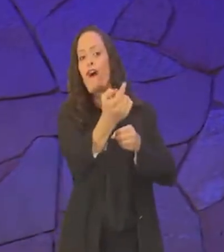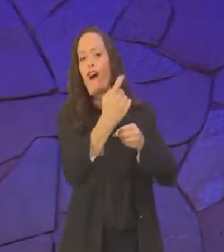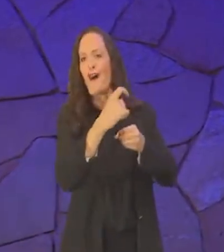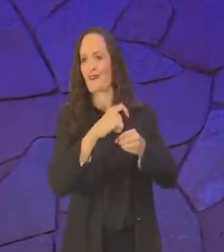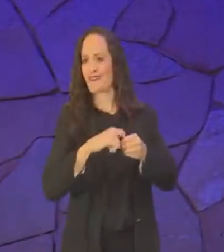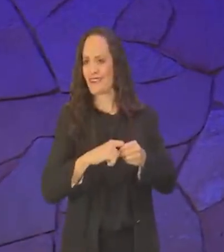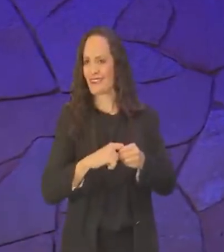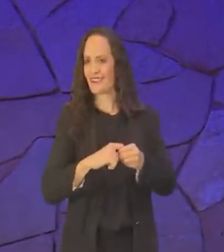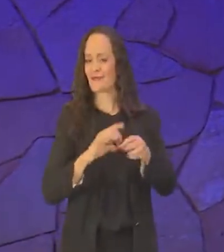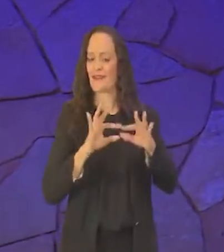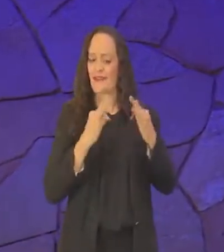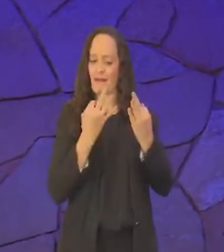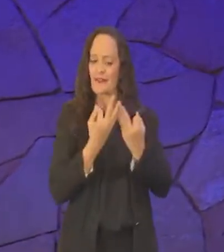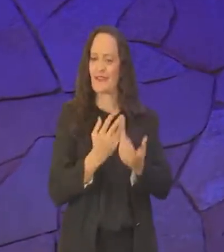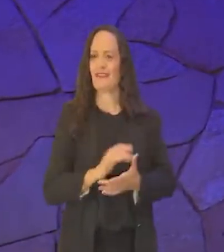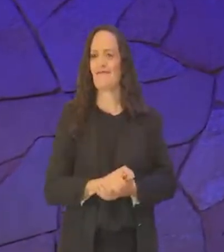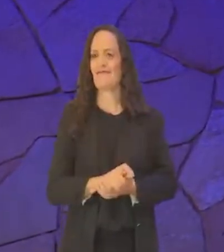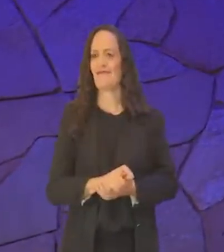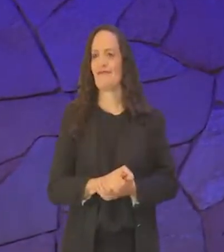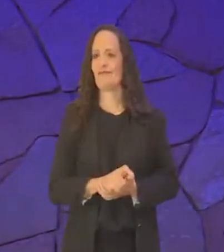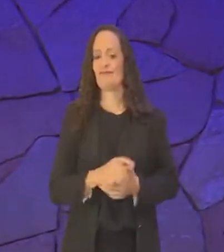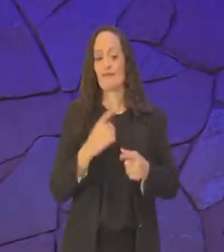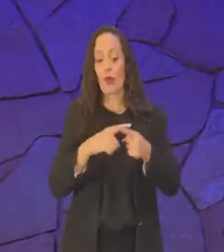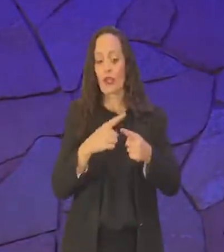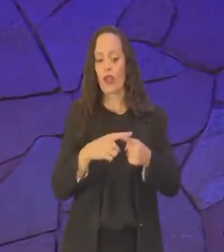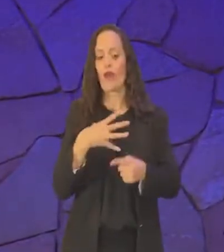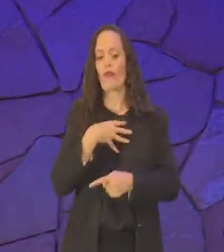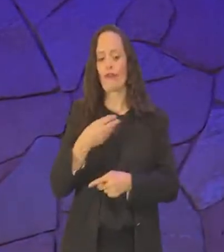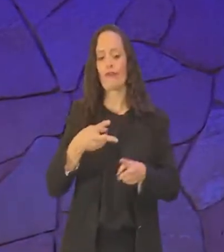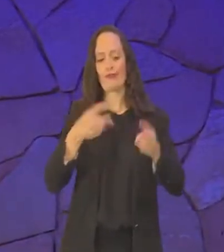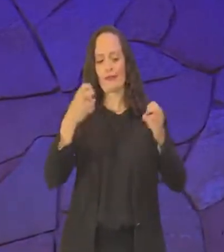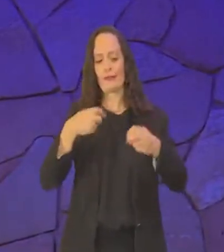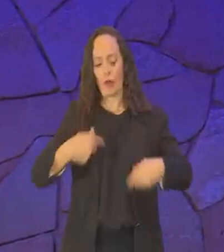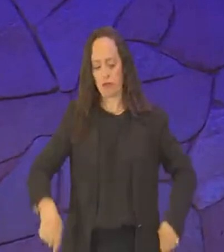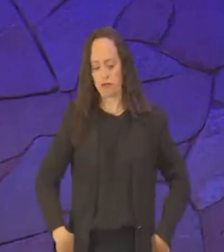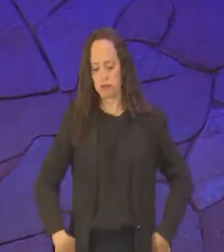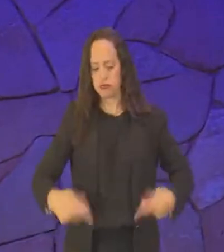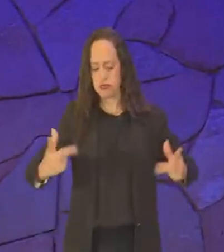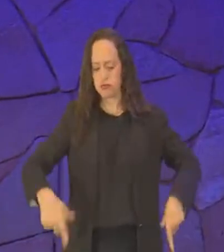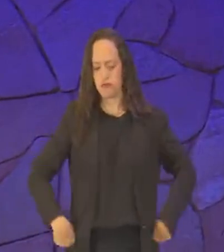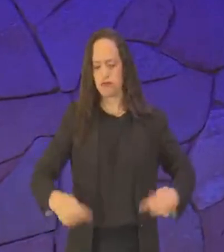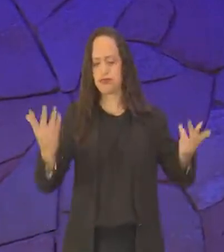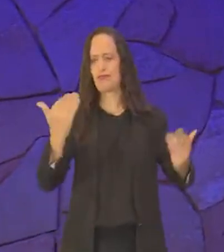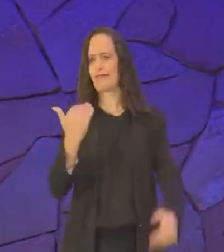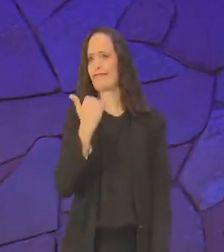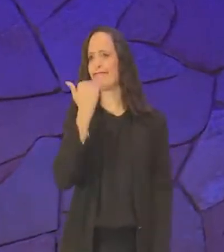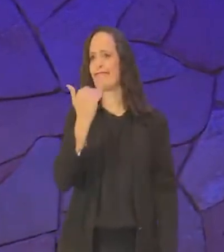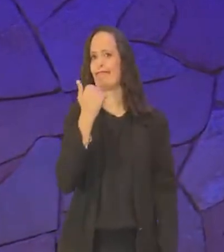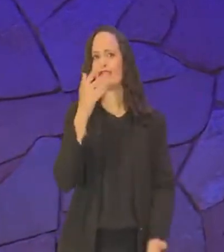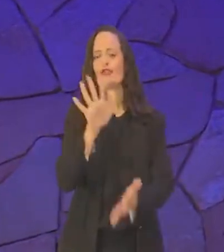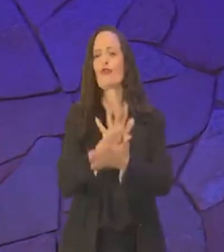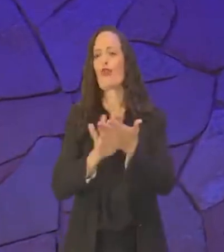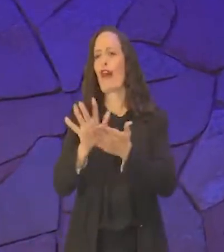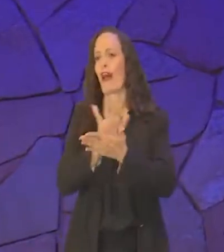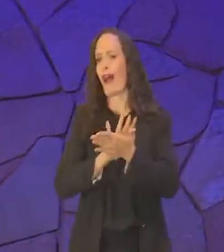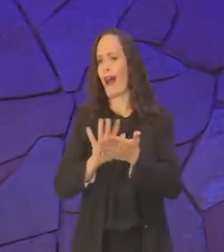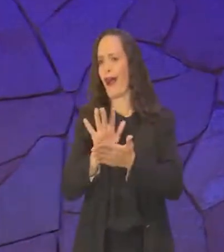mas ao seu filho perceber que gastou tudo, que os prazeres do mundo eram